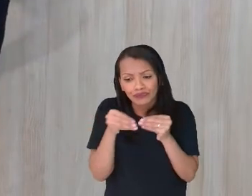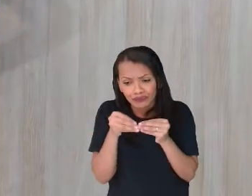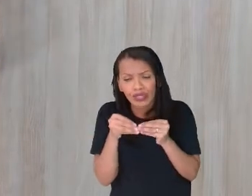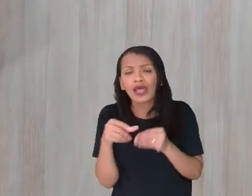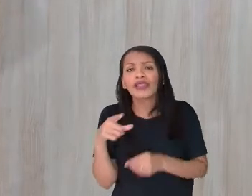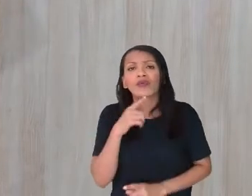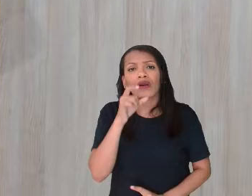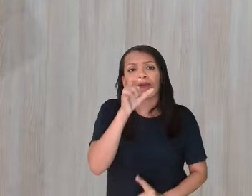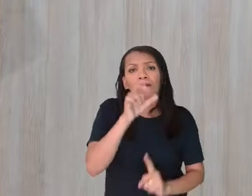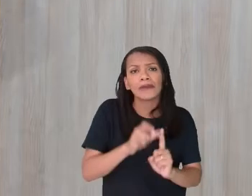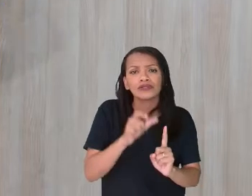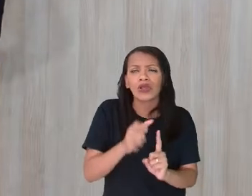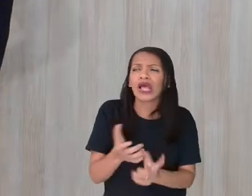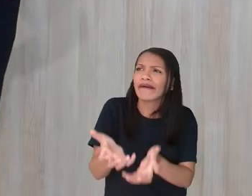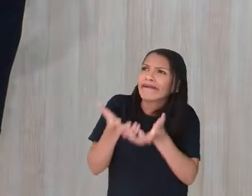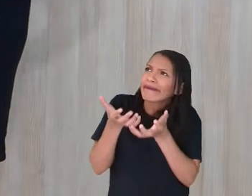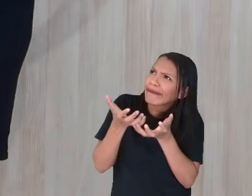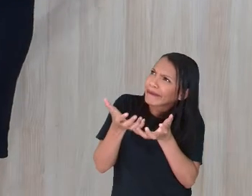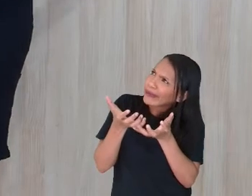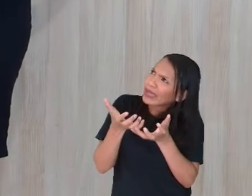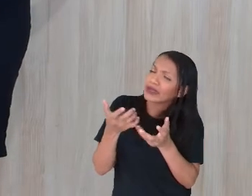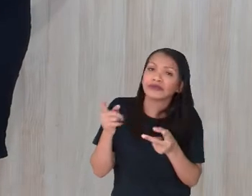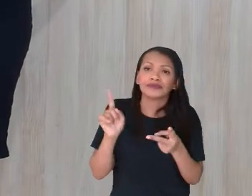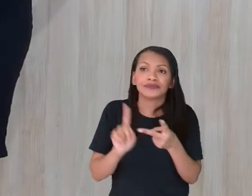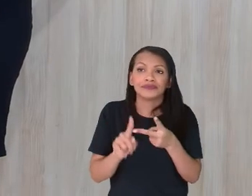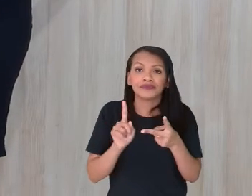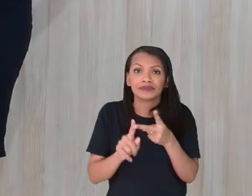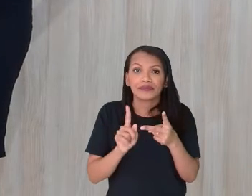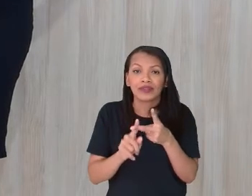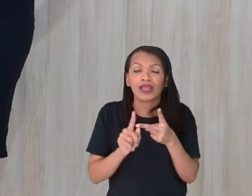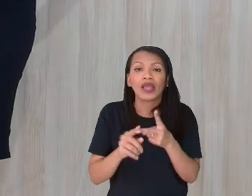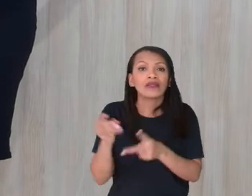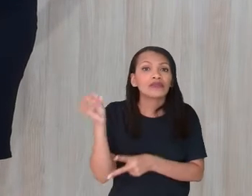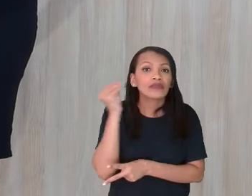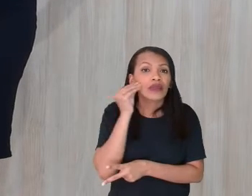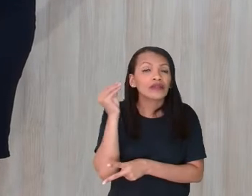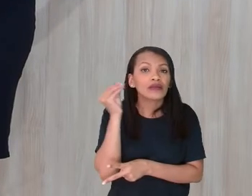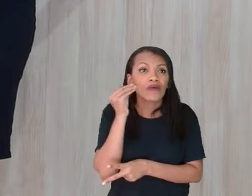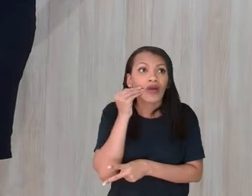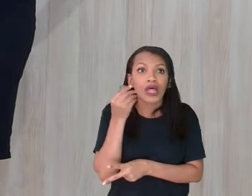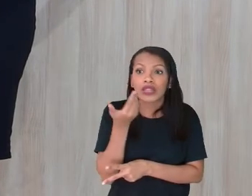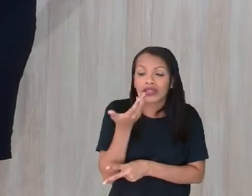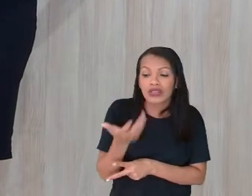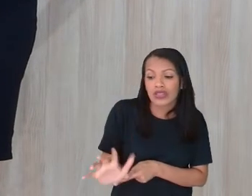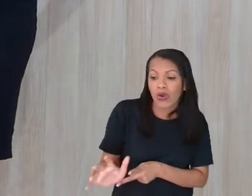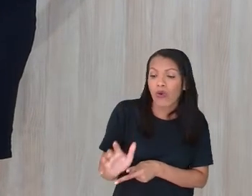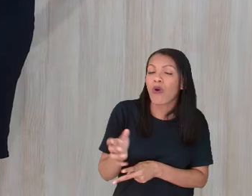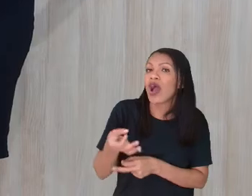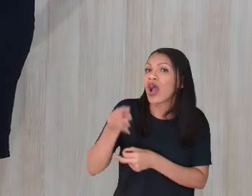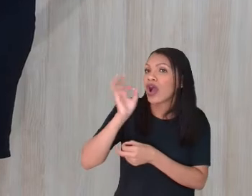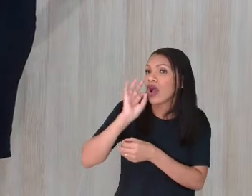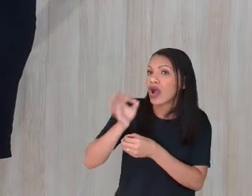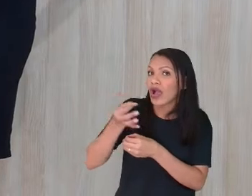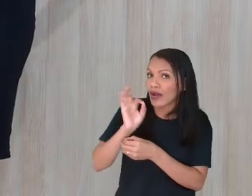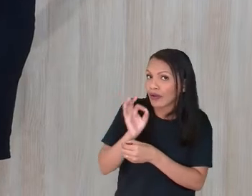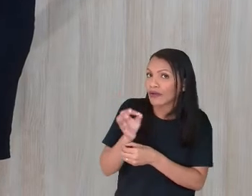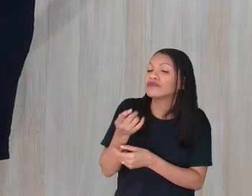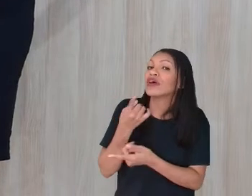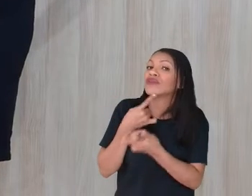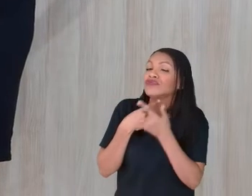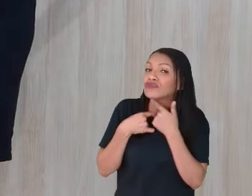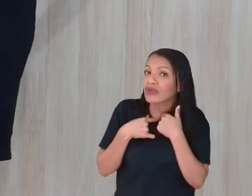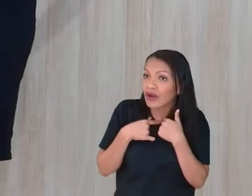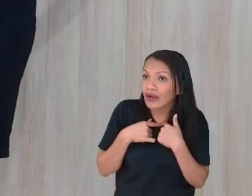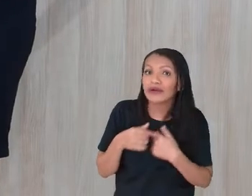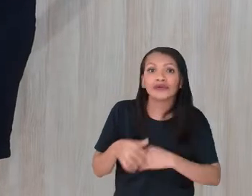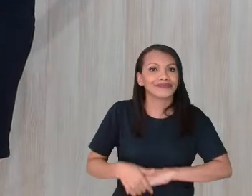personagem que cobiça, a gente tem esse desdém, porque não é que ele não quer as uvas, porque ele não as deseja. Ele não as quer